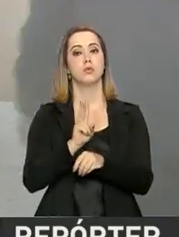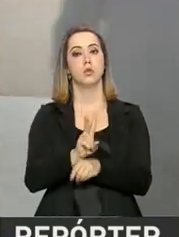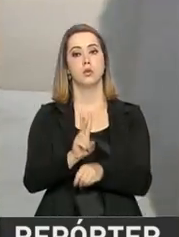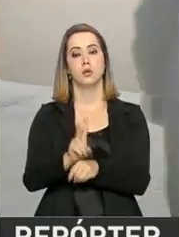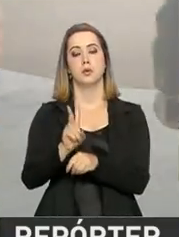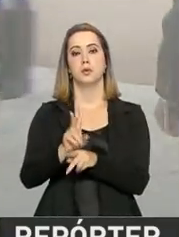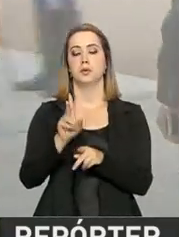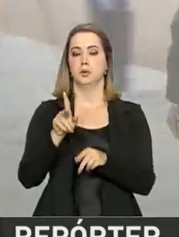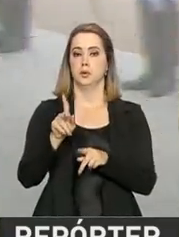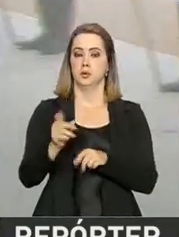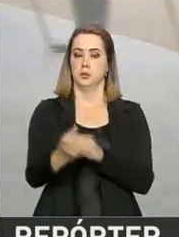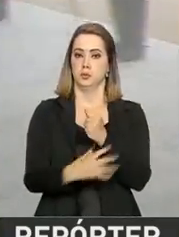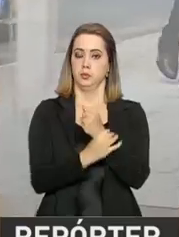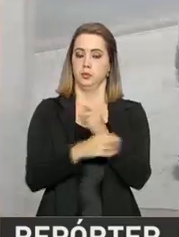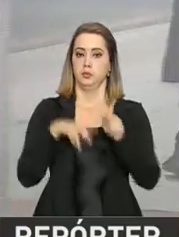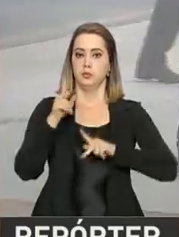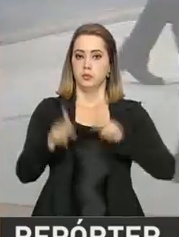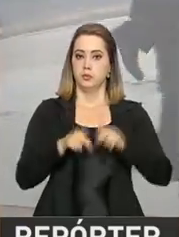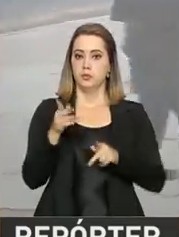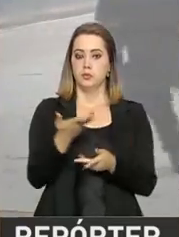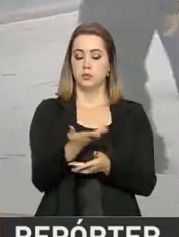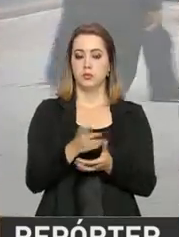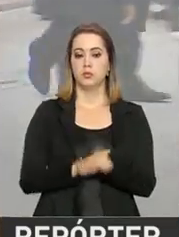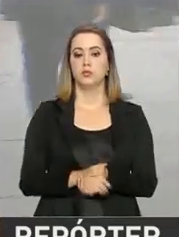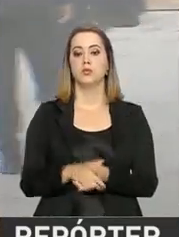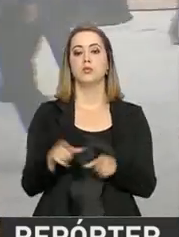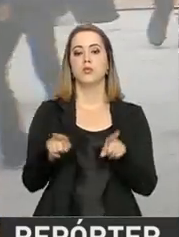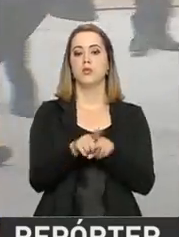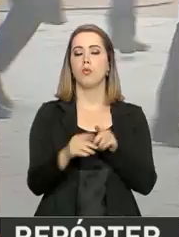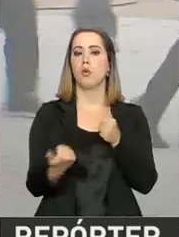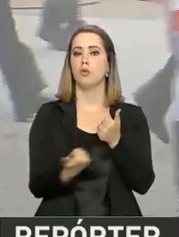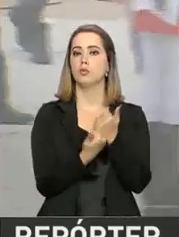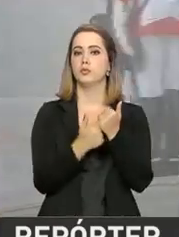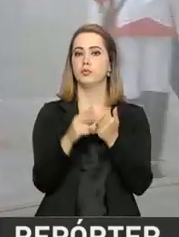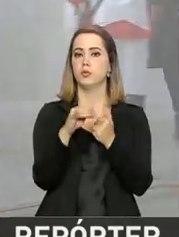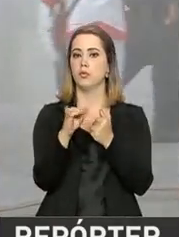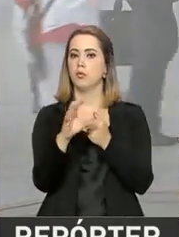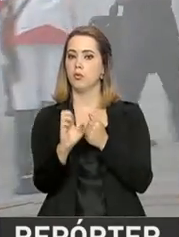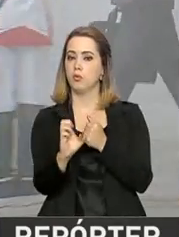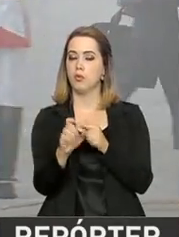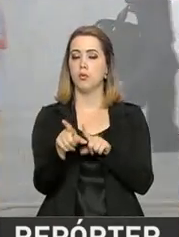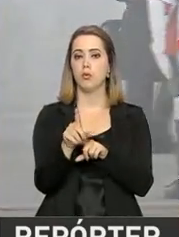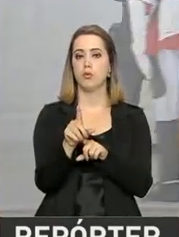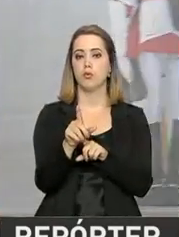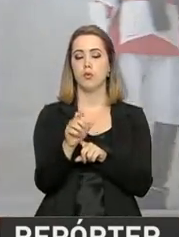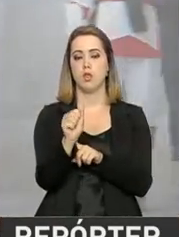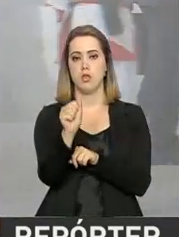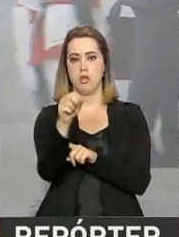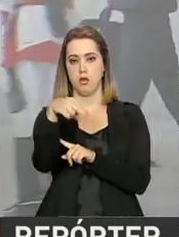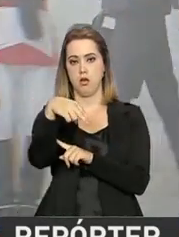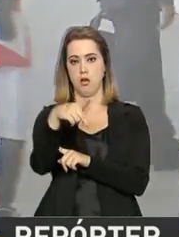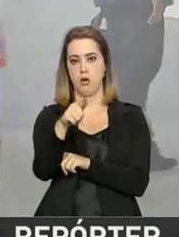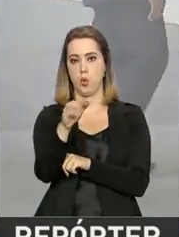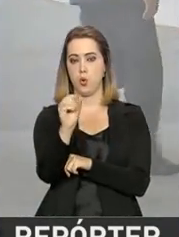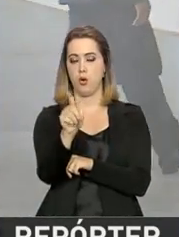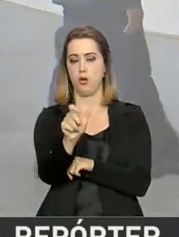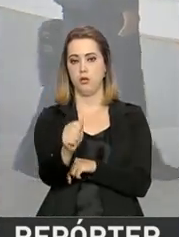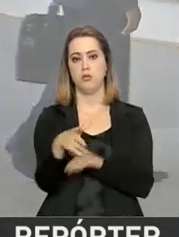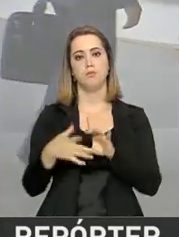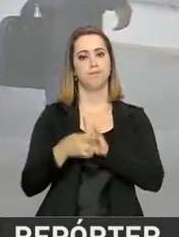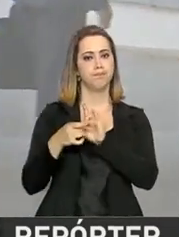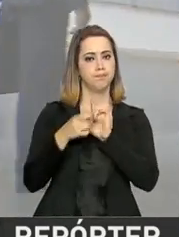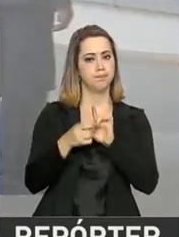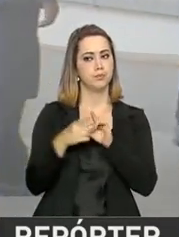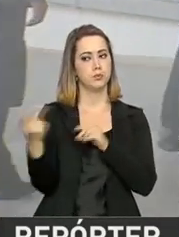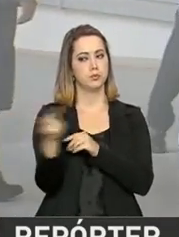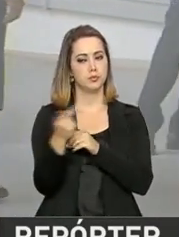na audiência com o vice-presidente de Angola Manoel Domingos e Michel Temer falaram sobre a importância de estreitar as relações entre